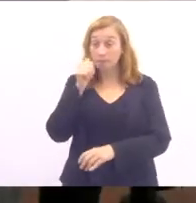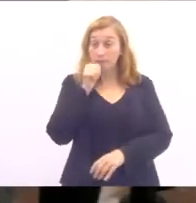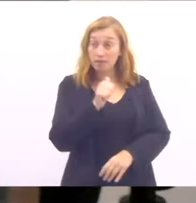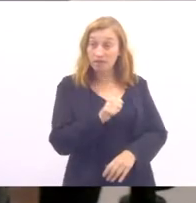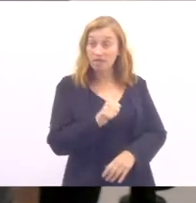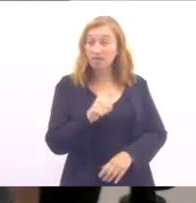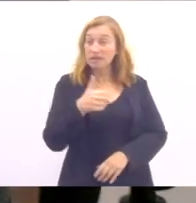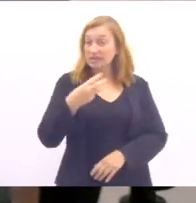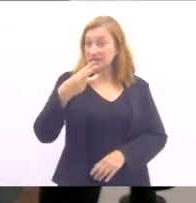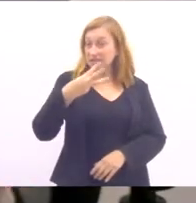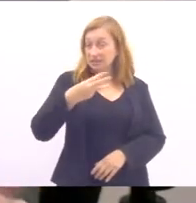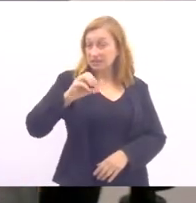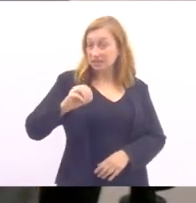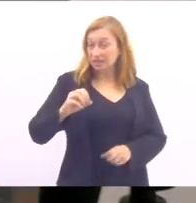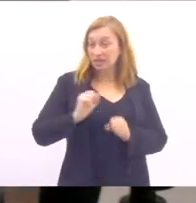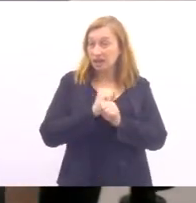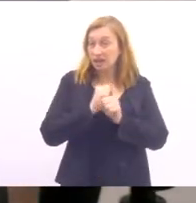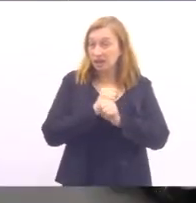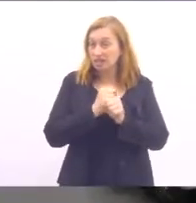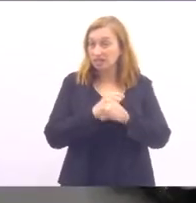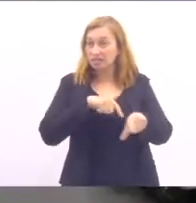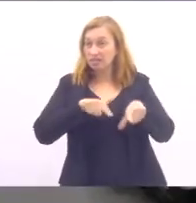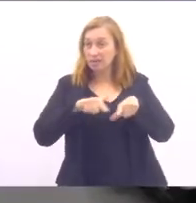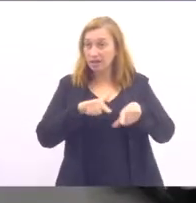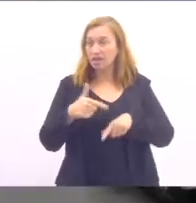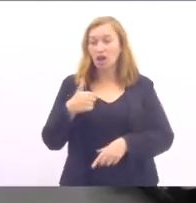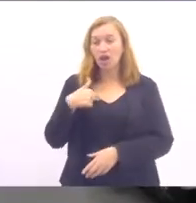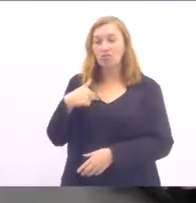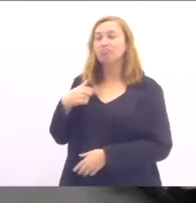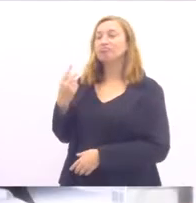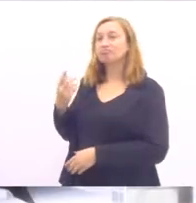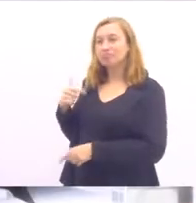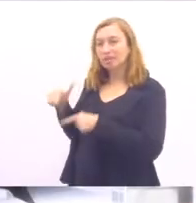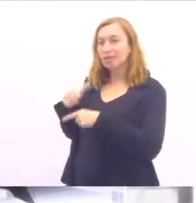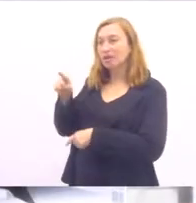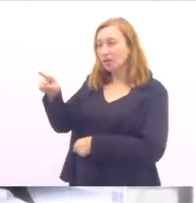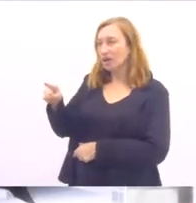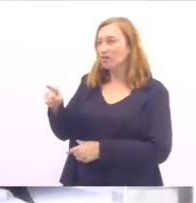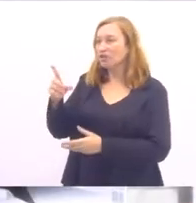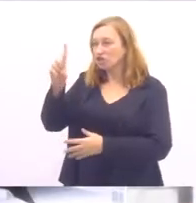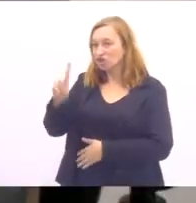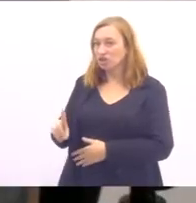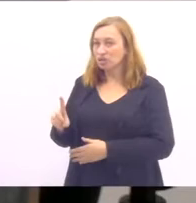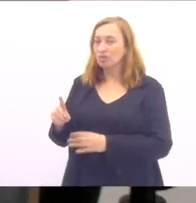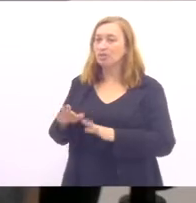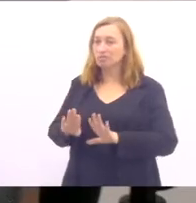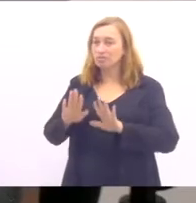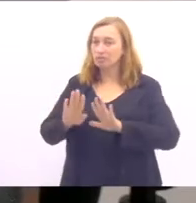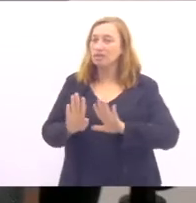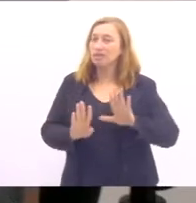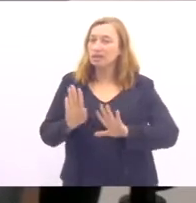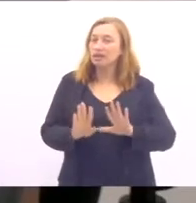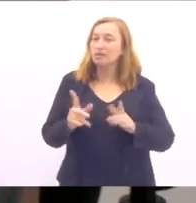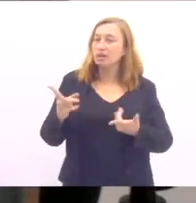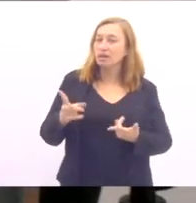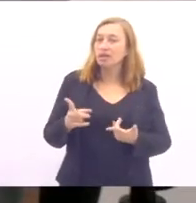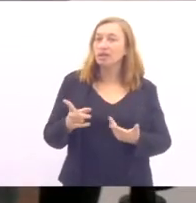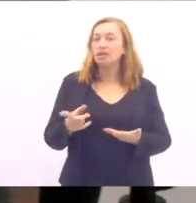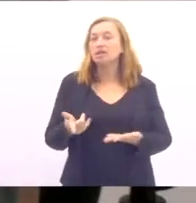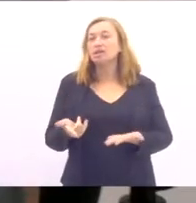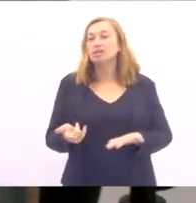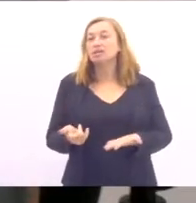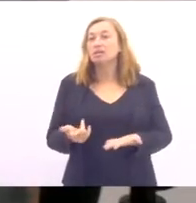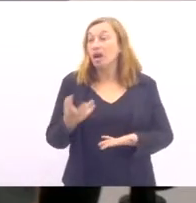anos de chão de INEA. Convivi com ela, foi nossa diretora de licenciamento ambiental. Então, deve nutrir a